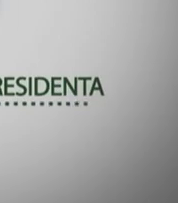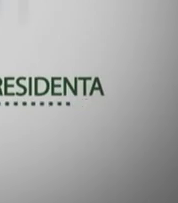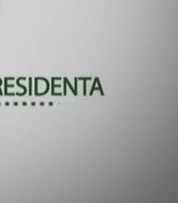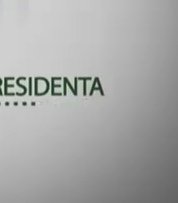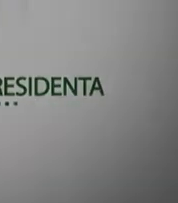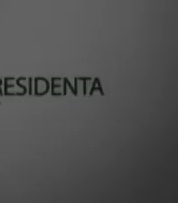e